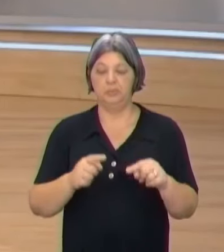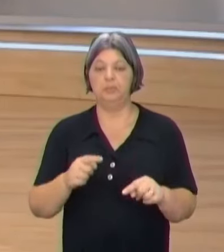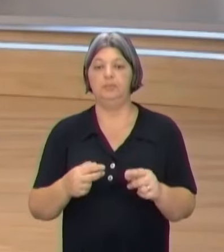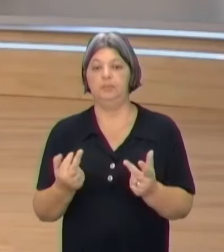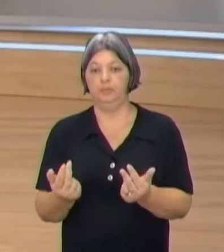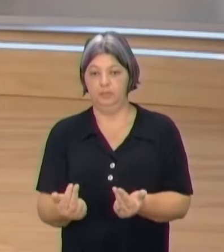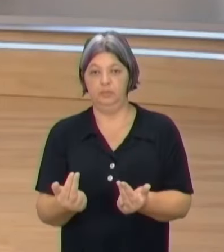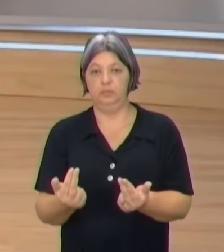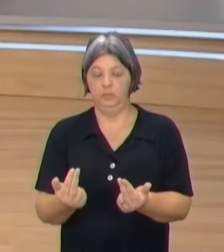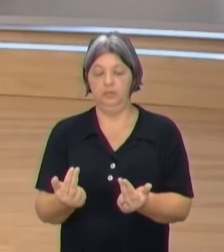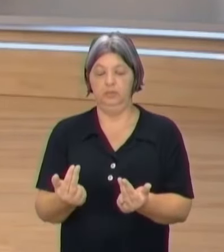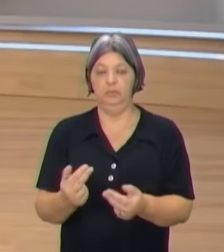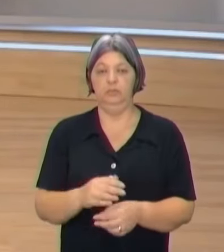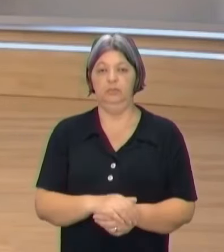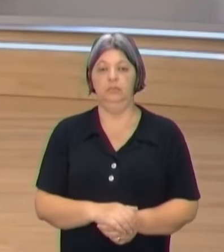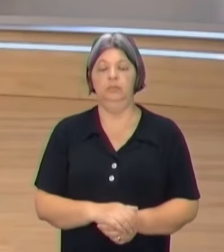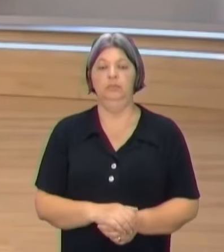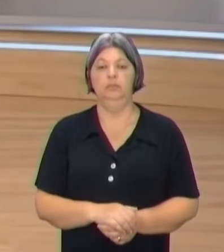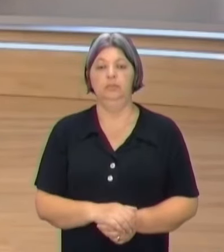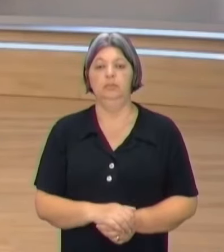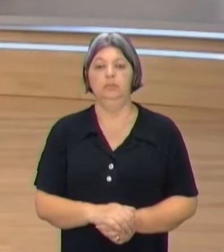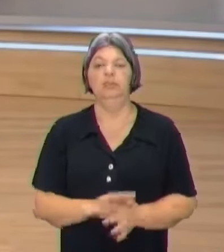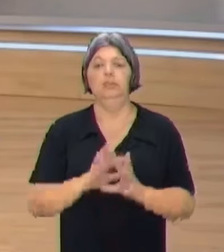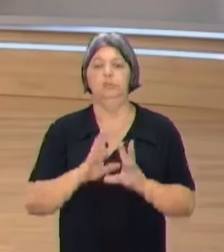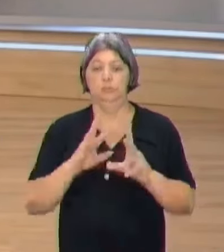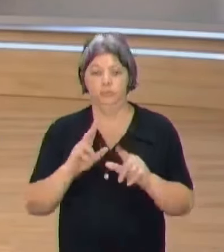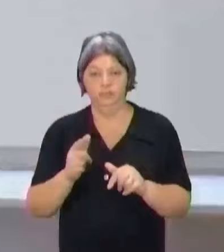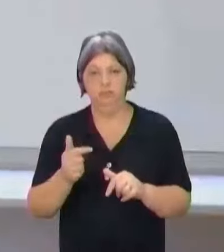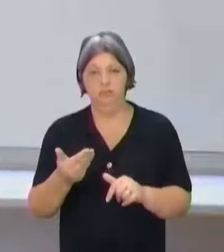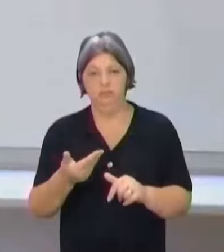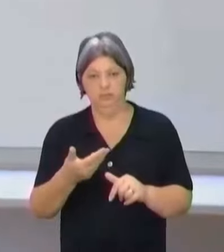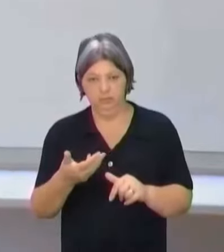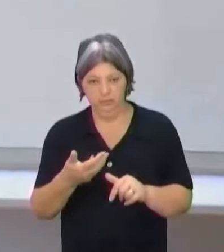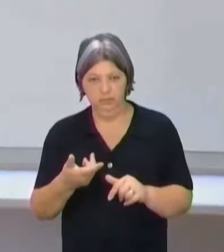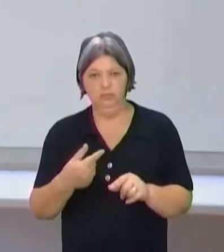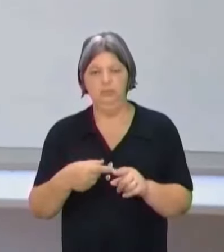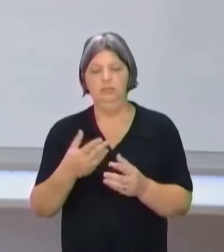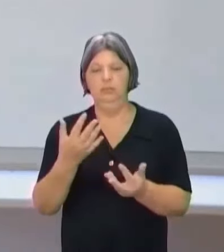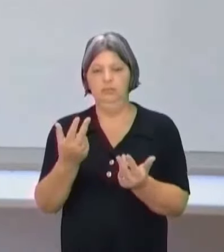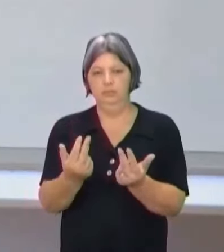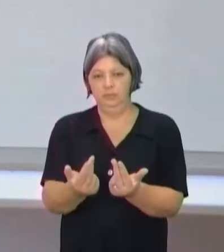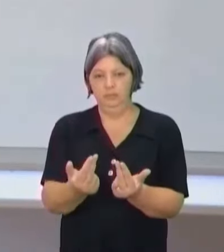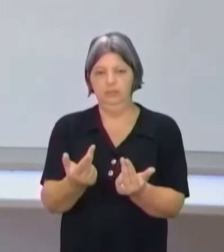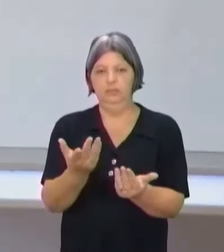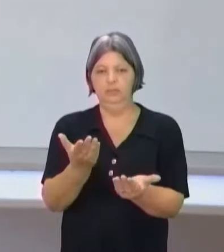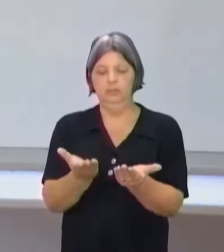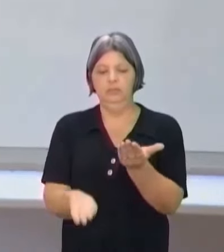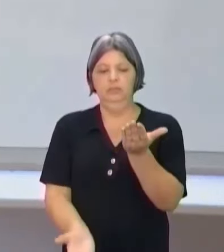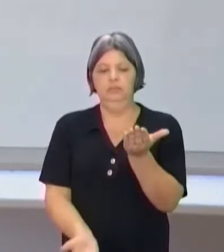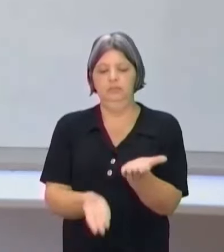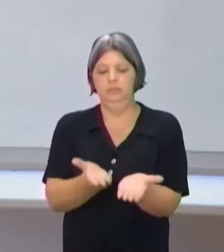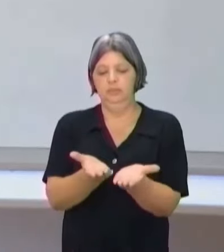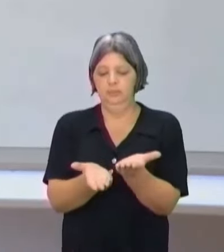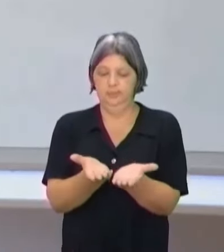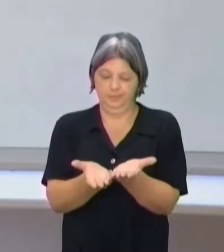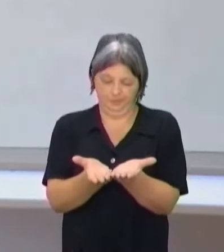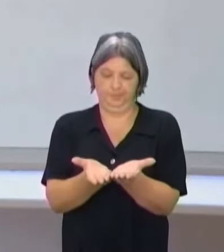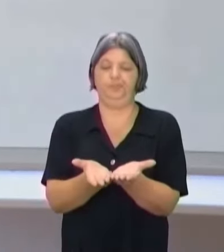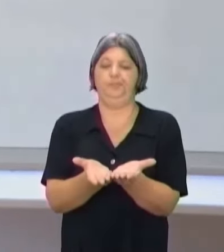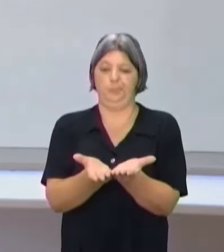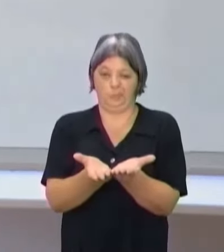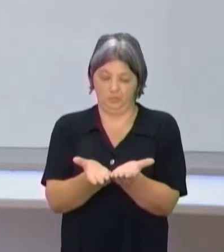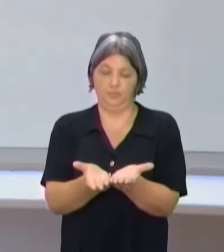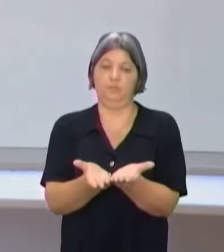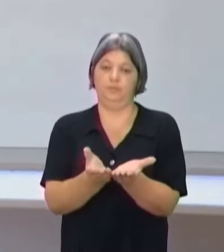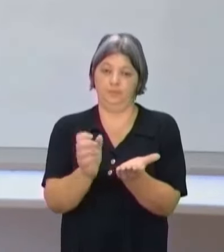de formação. Então, as velocidades estando iguais, as concentrações ali vão se manter constantes. Então, o nosso equilíbrio